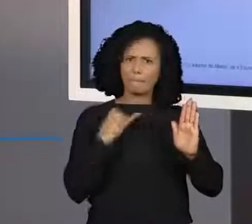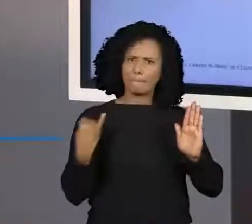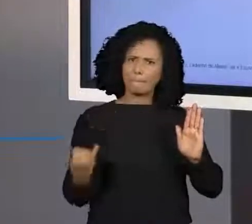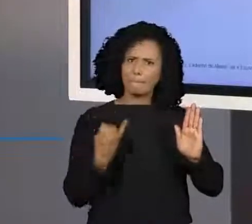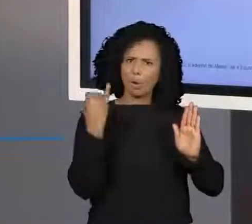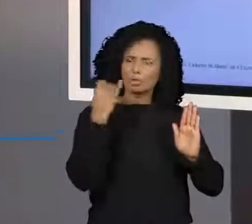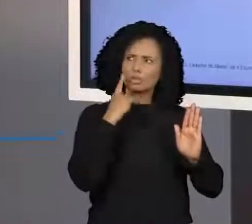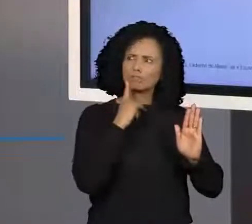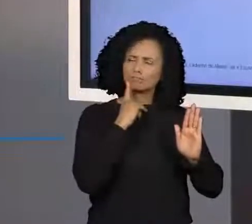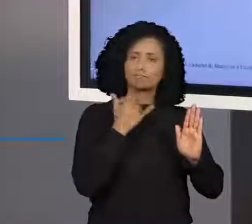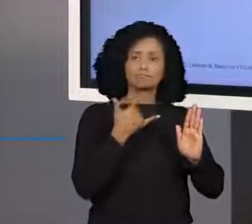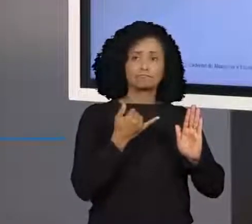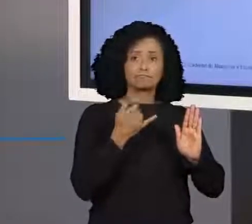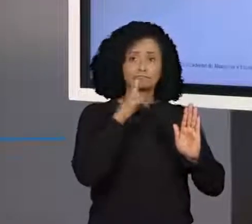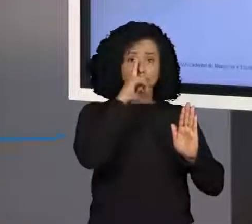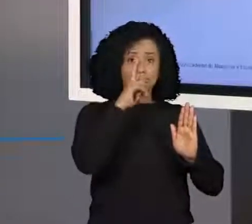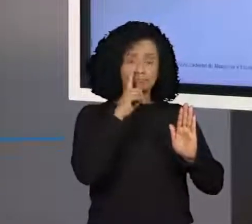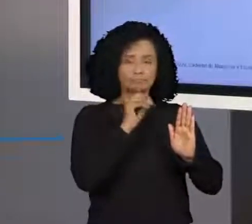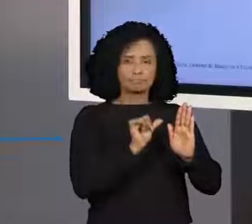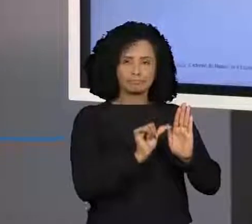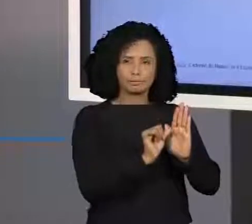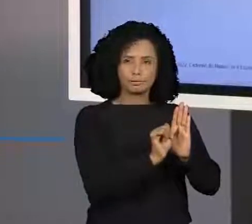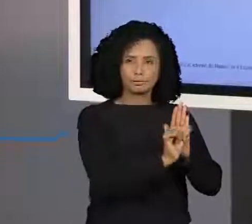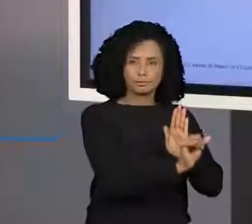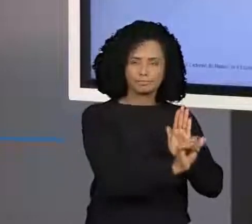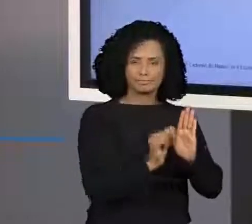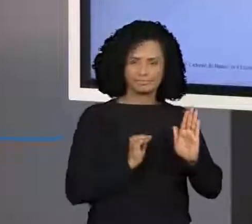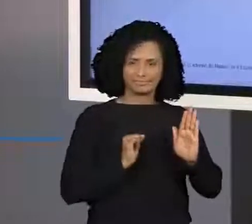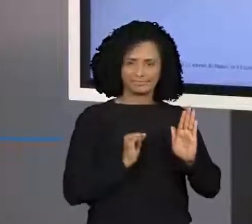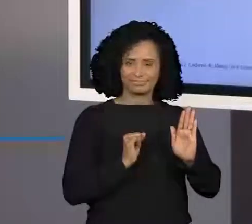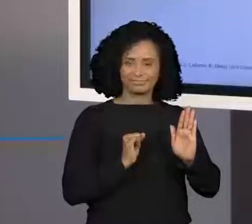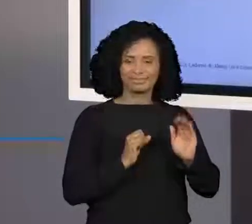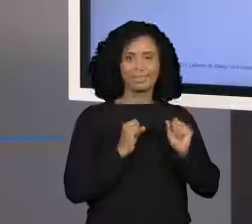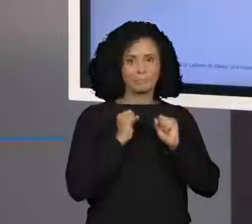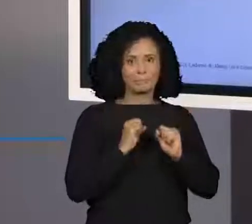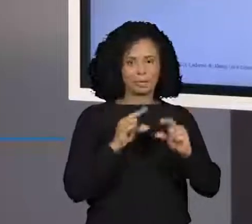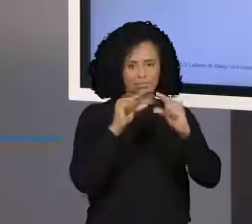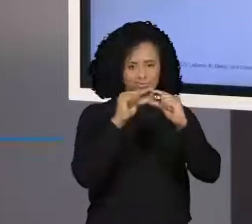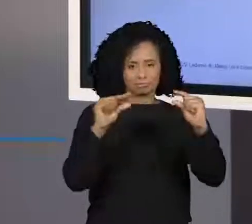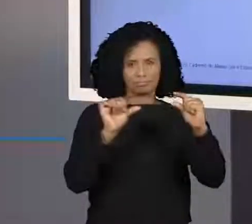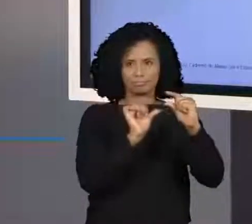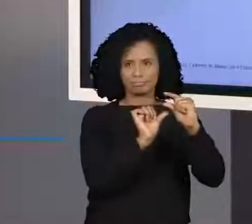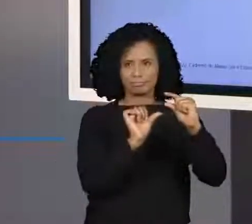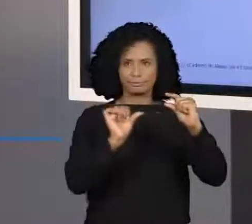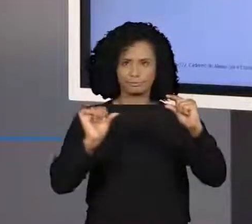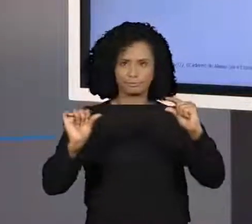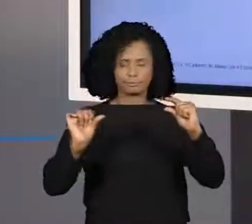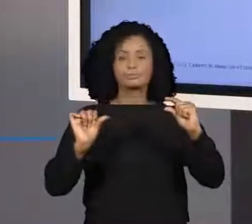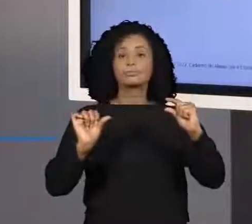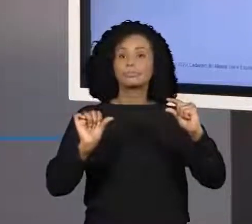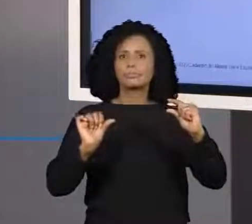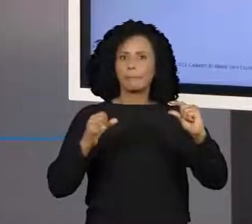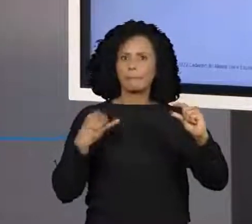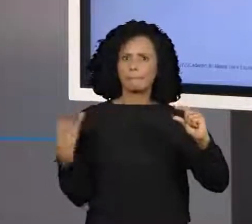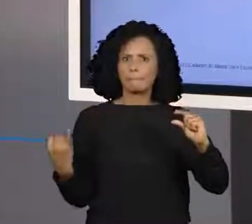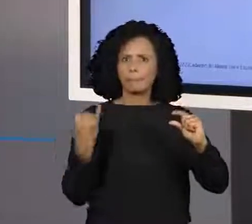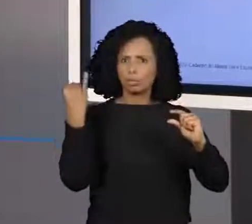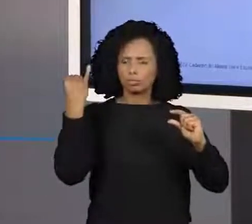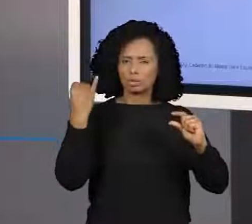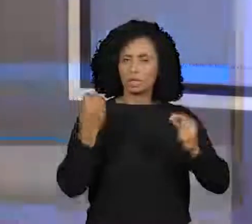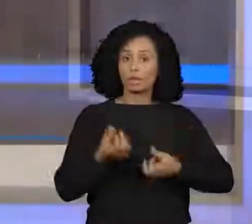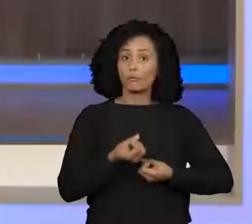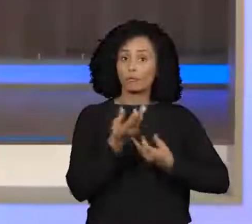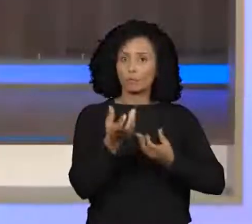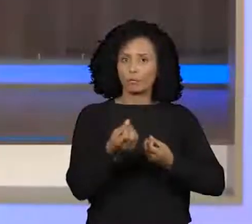acho, essa informação eu acho que poucas pessoas sabem. Vou grafar, porque aí eu sei que é uma informação